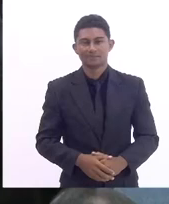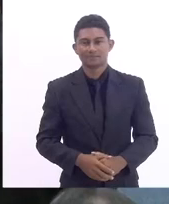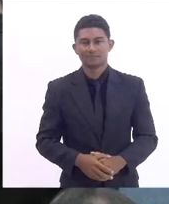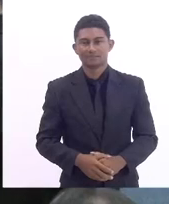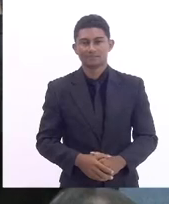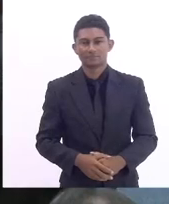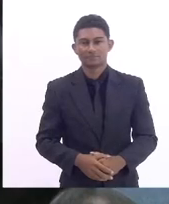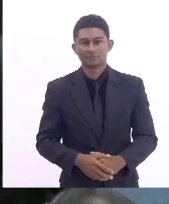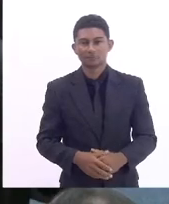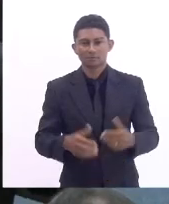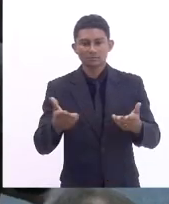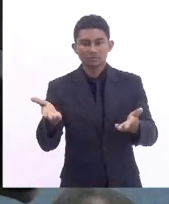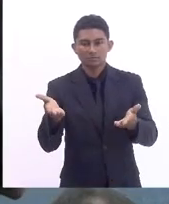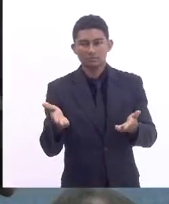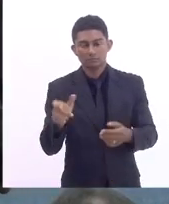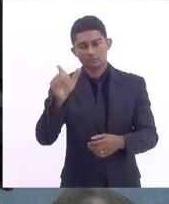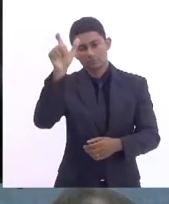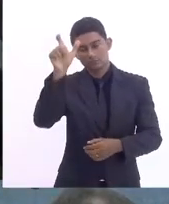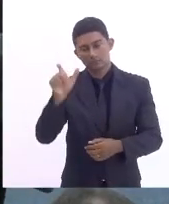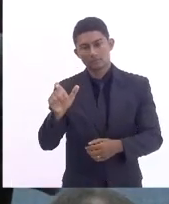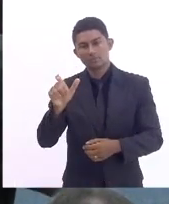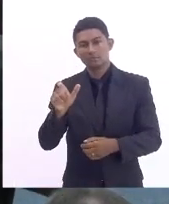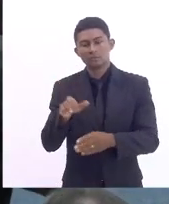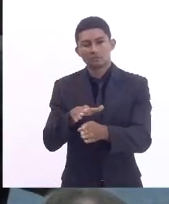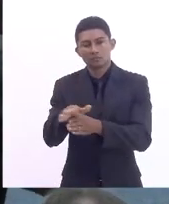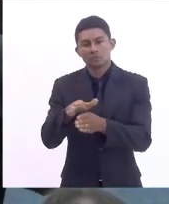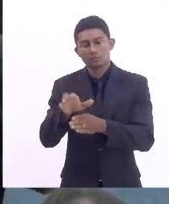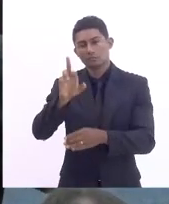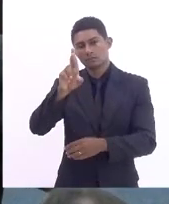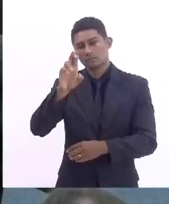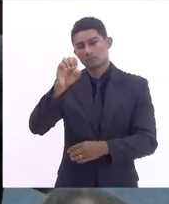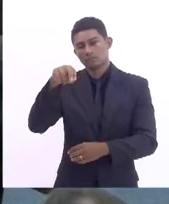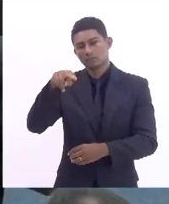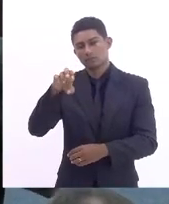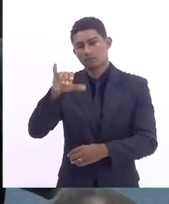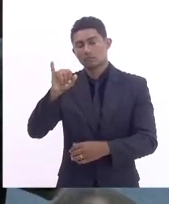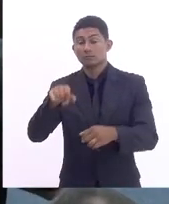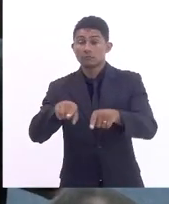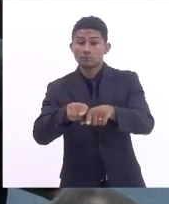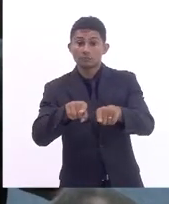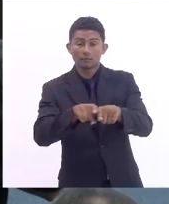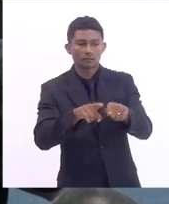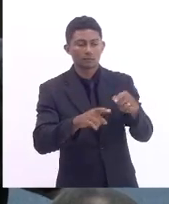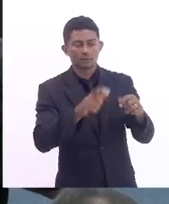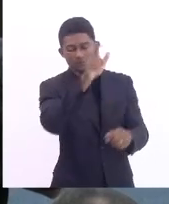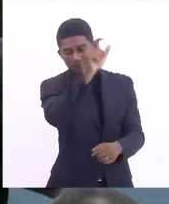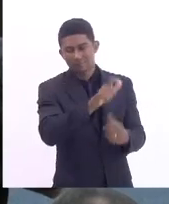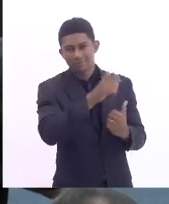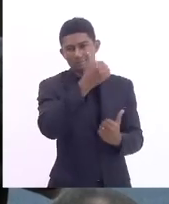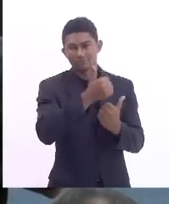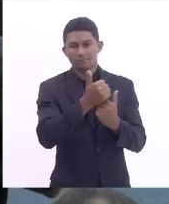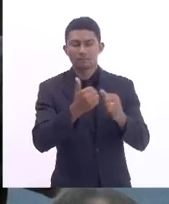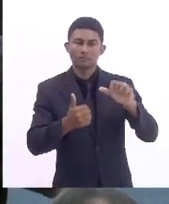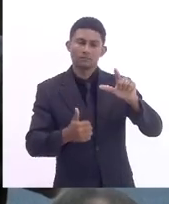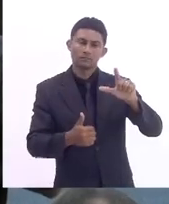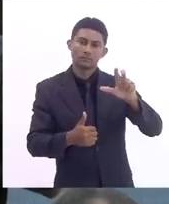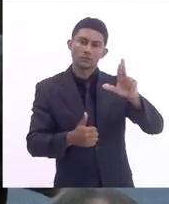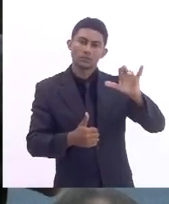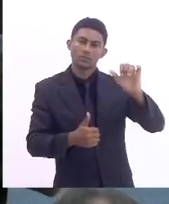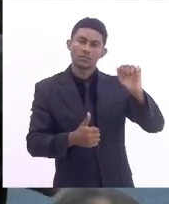e convidamos o conselheiro titular Roney Cordeiro Reis e o conselheiro suplente Luciano Xisto Pereira